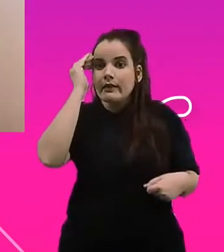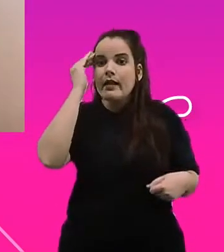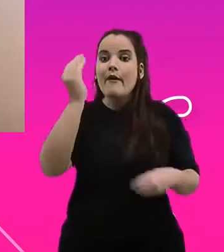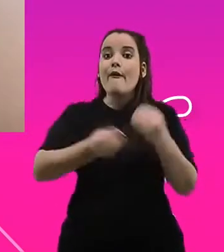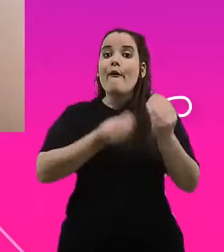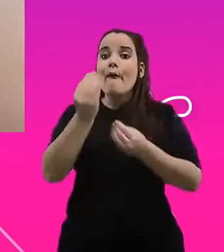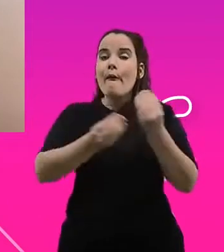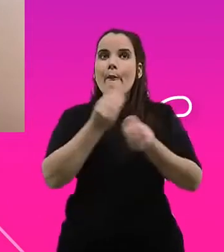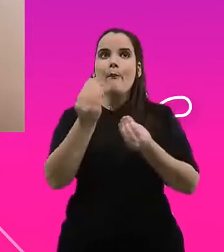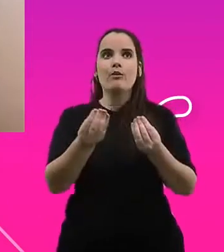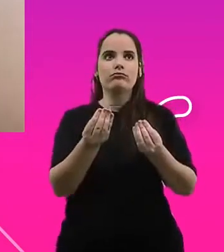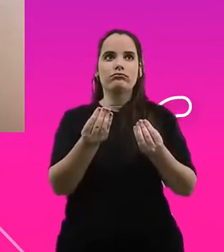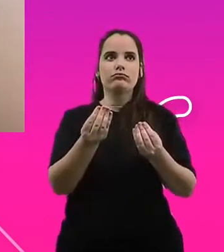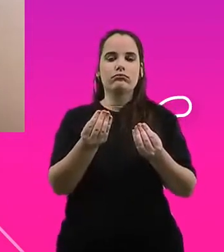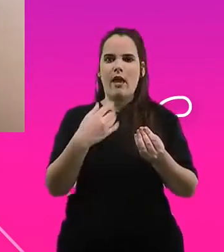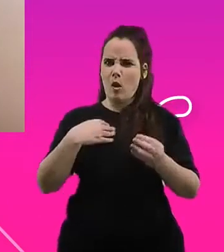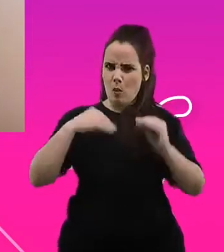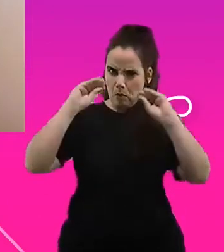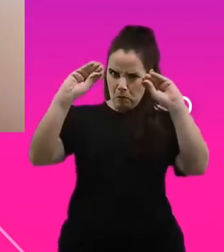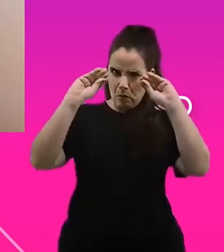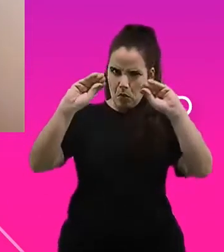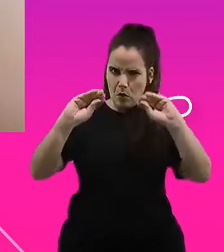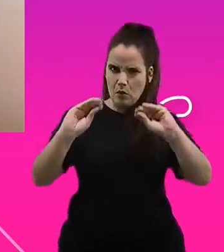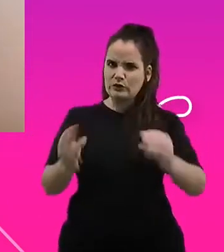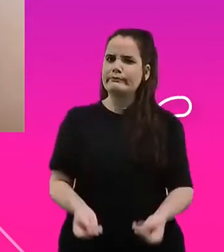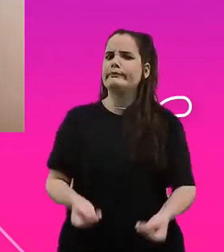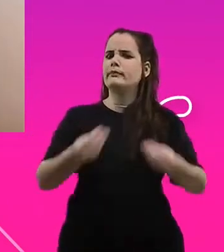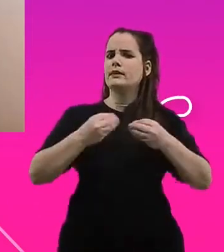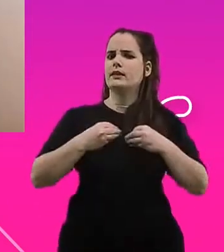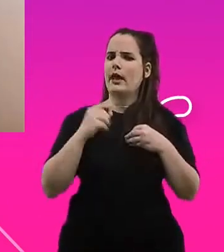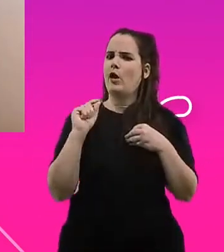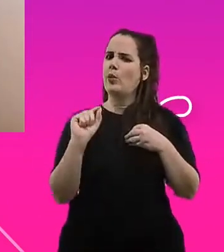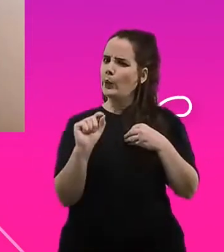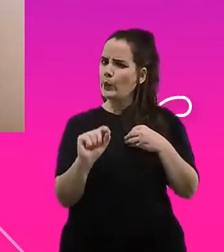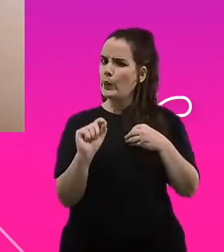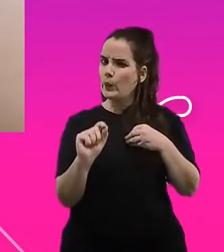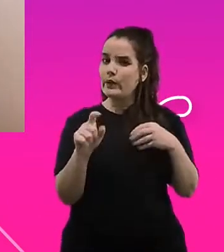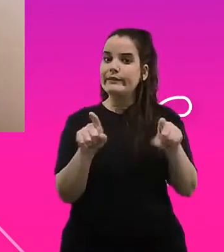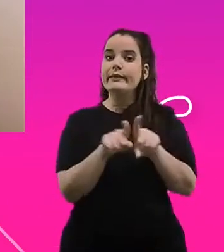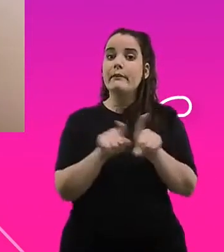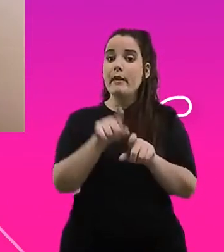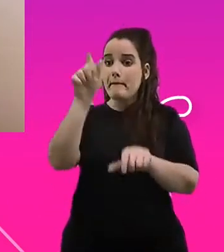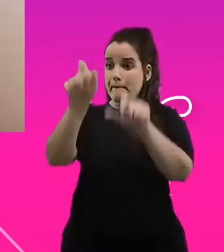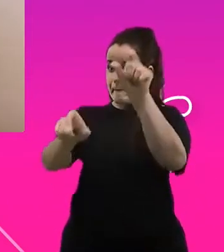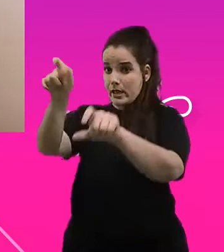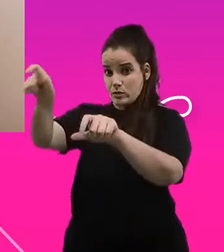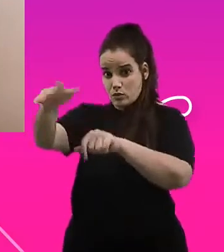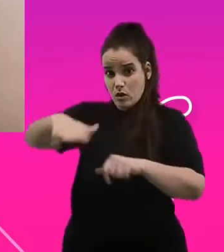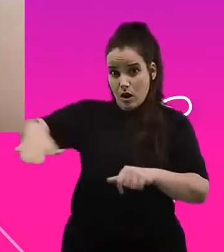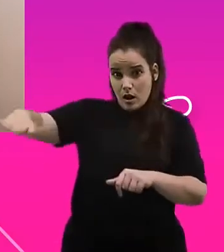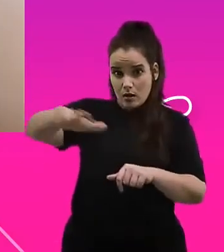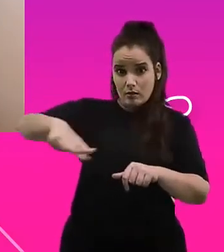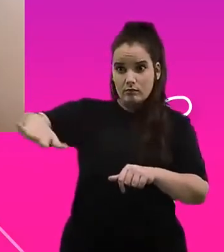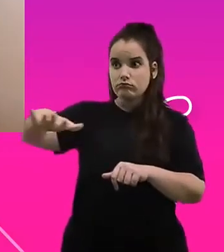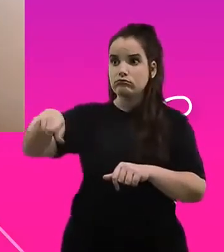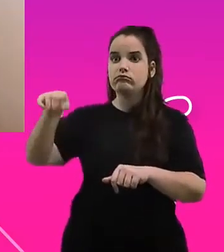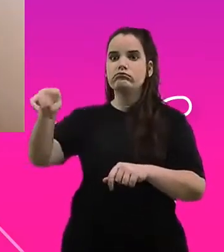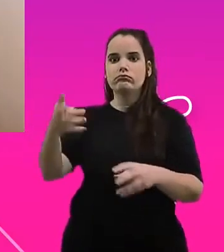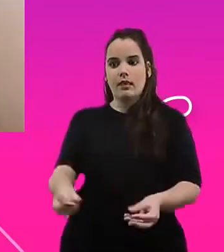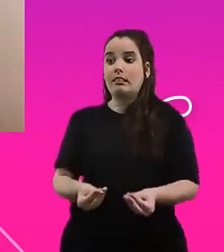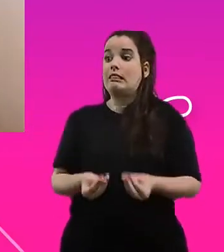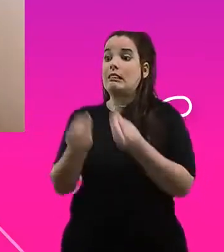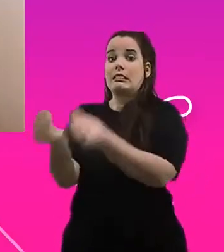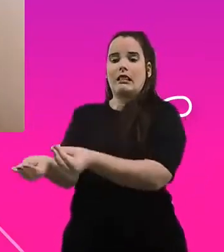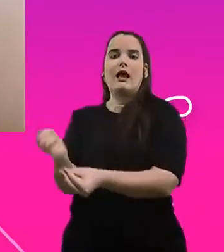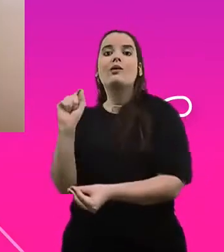gente, no produtor de conteúdo, e também nas pessoas, né, a responsabilidade. Então, também não sinto